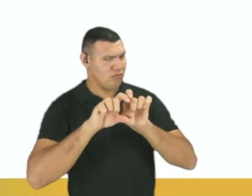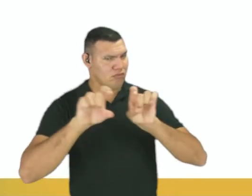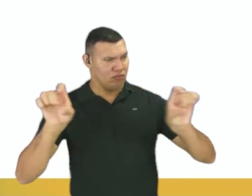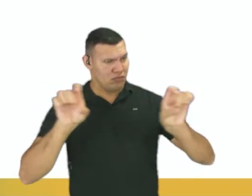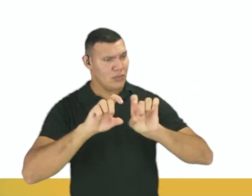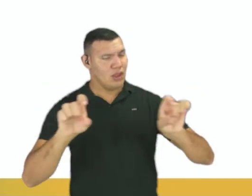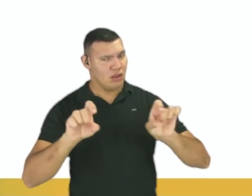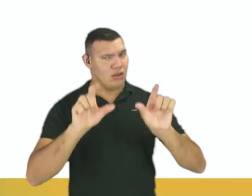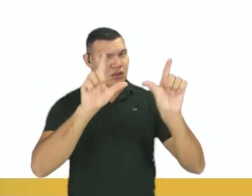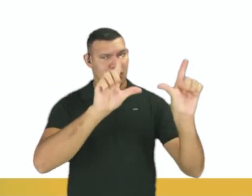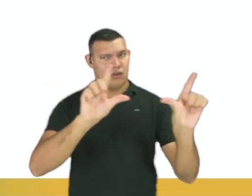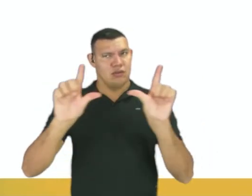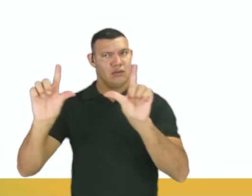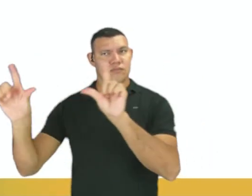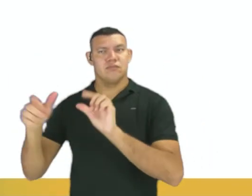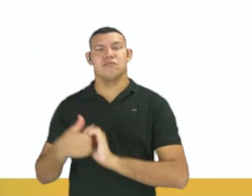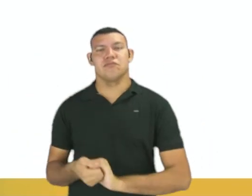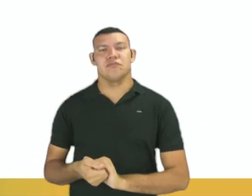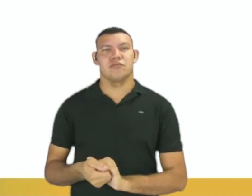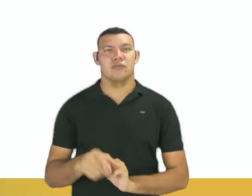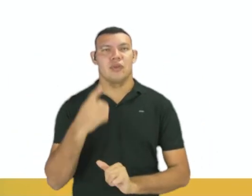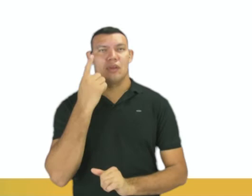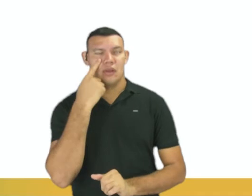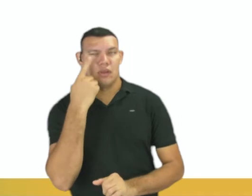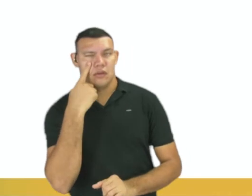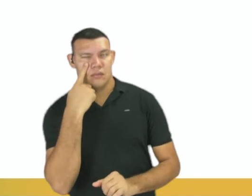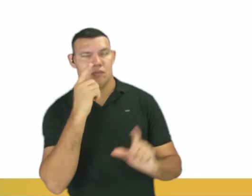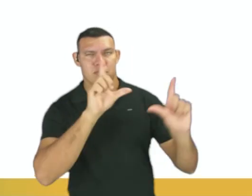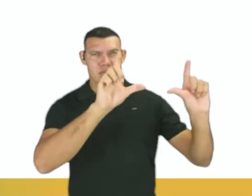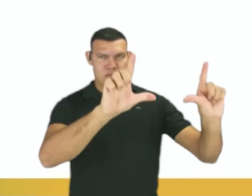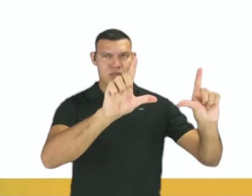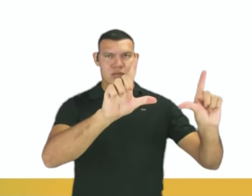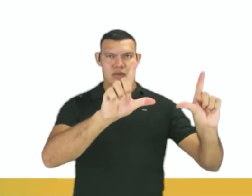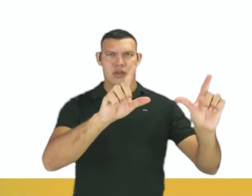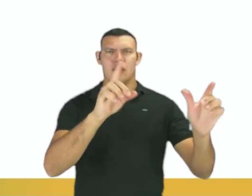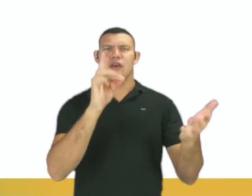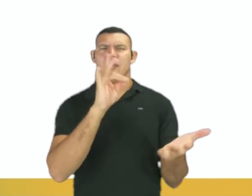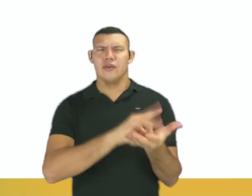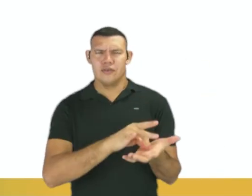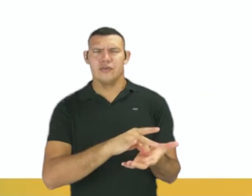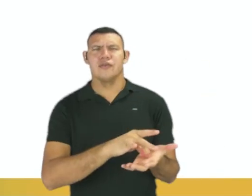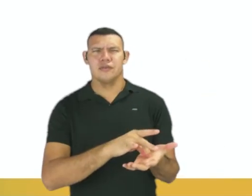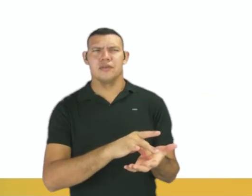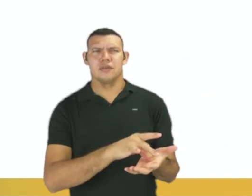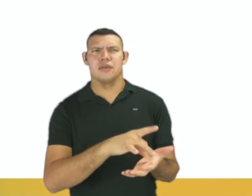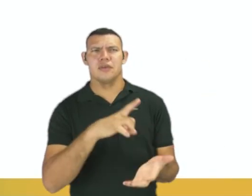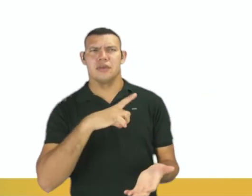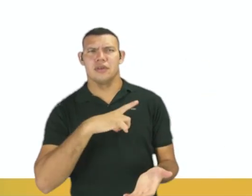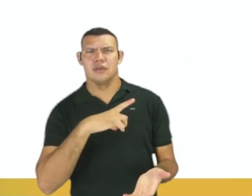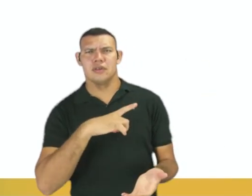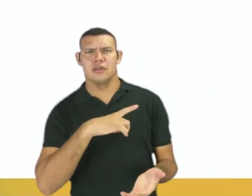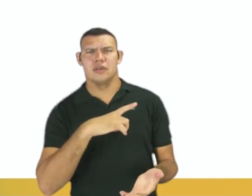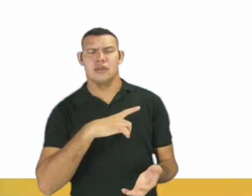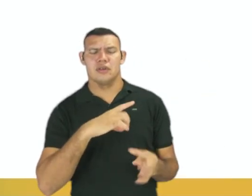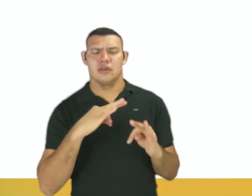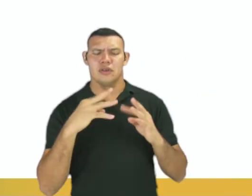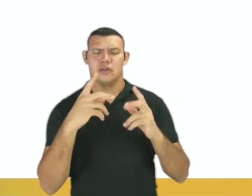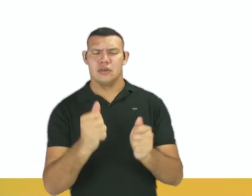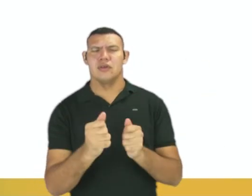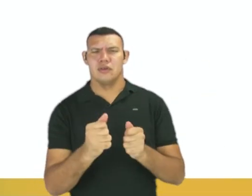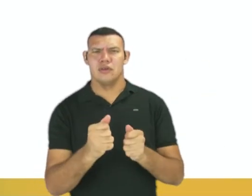vocês podem observar e comprovar isso no primeiro quadrinho É verdade que nessa loja tem de tudo para o Dia dos Namorados